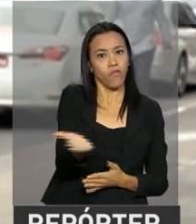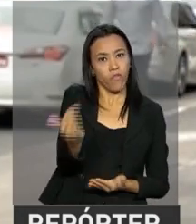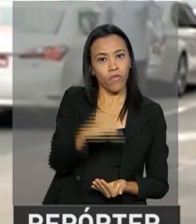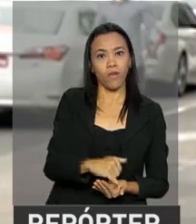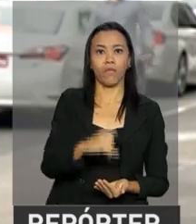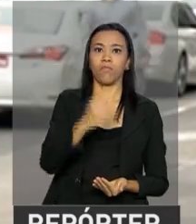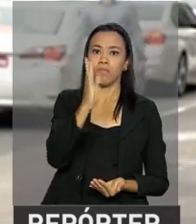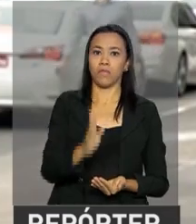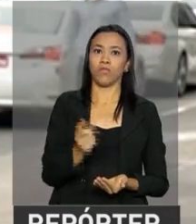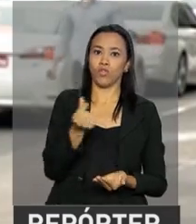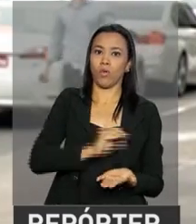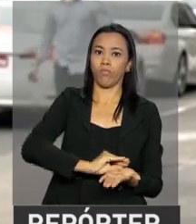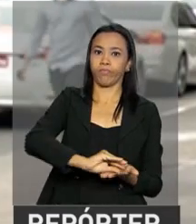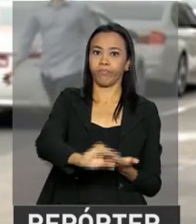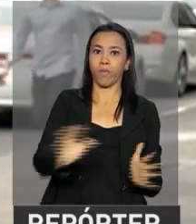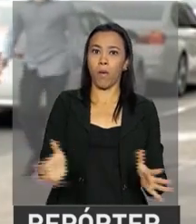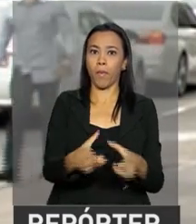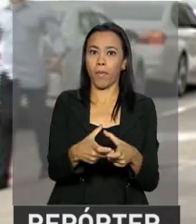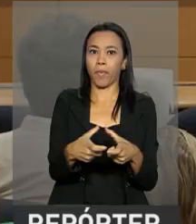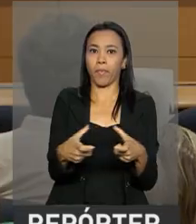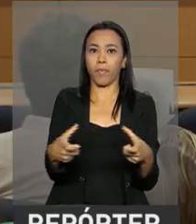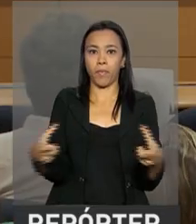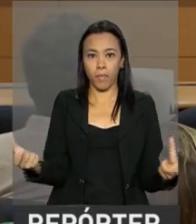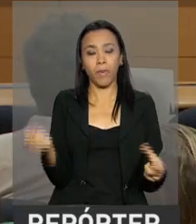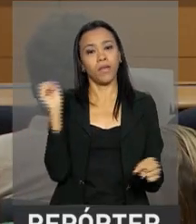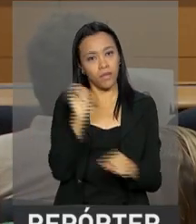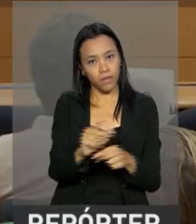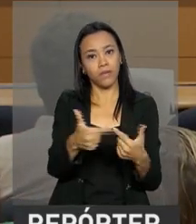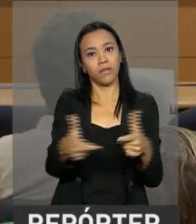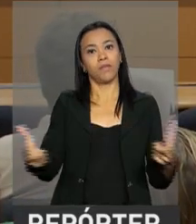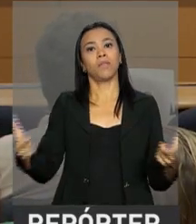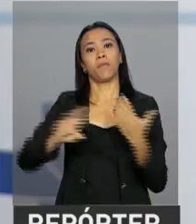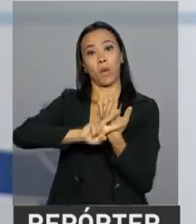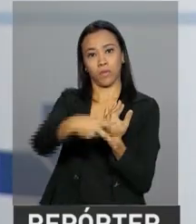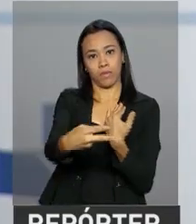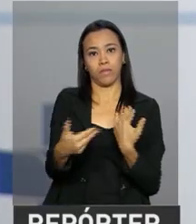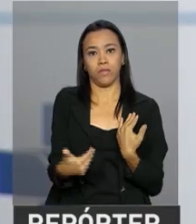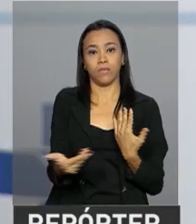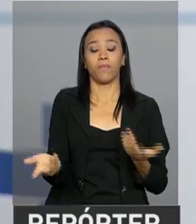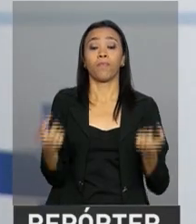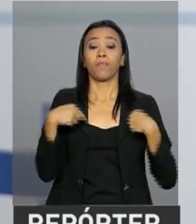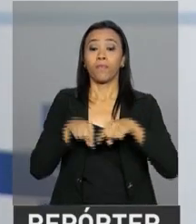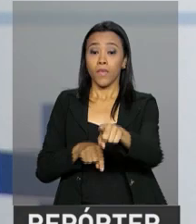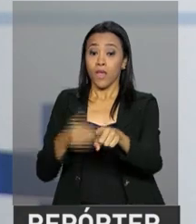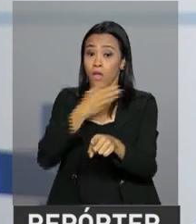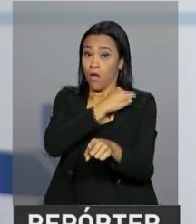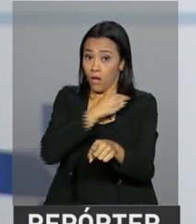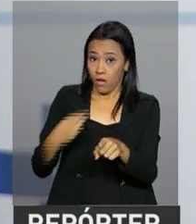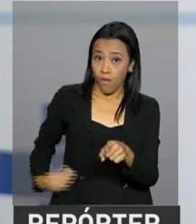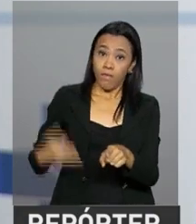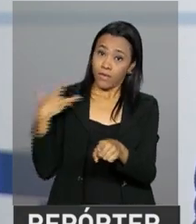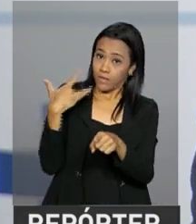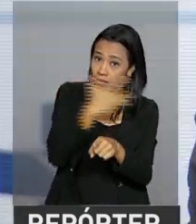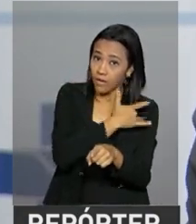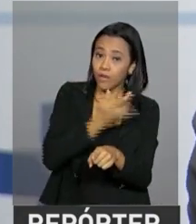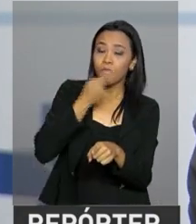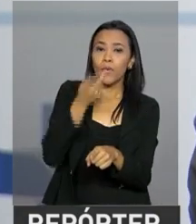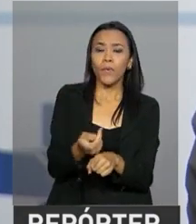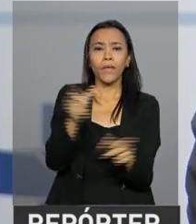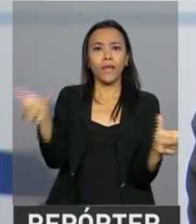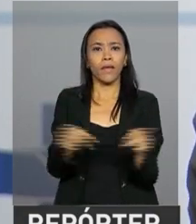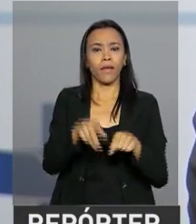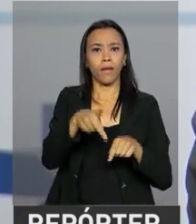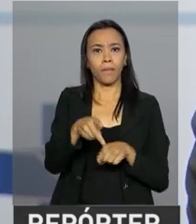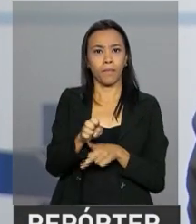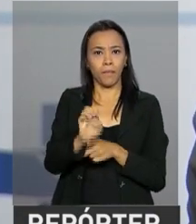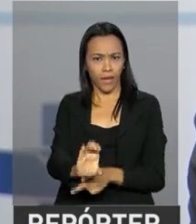retomando o crescimento e gerando mais empregos durante cerimônia em Brasília o ministro da saúde ressaltou que a PEC não